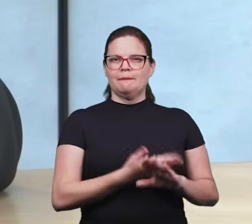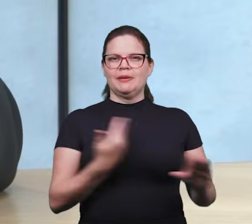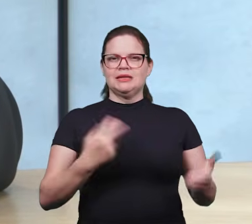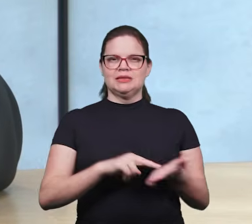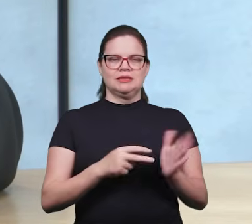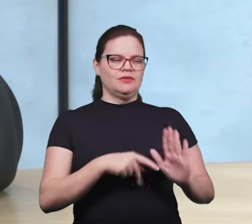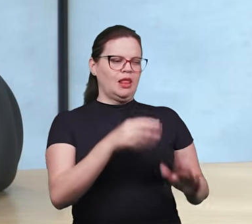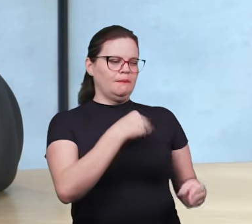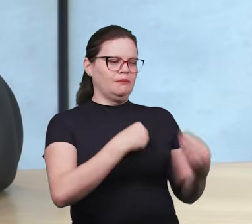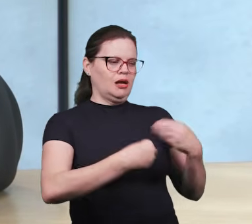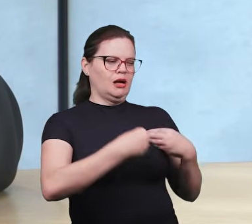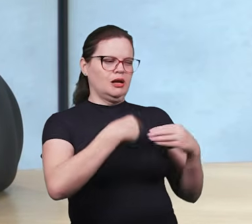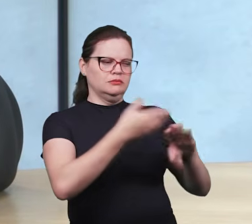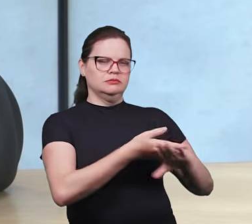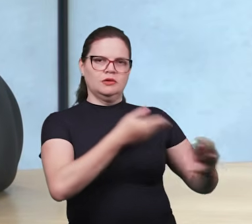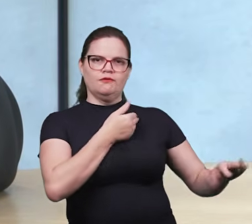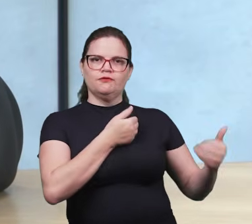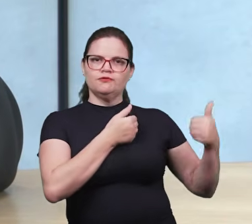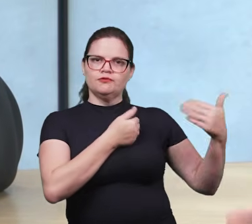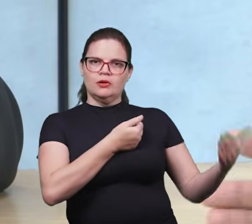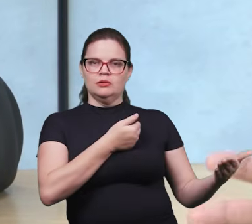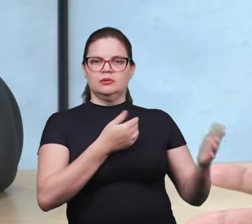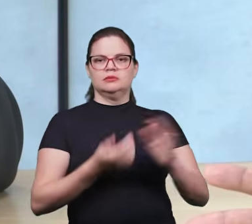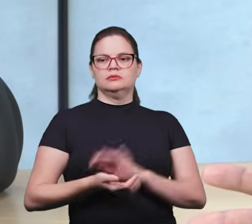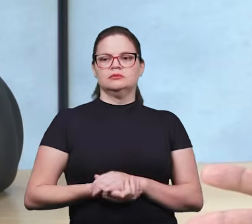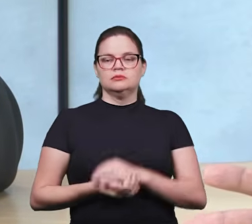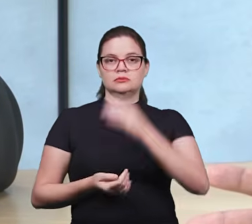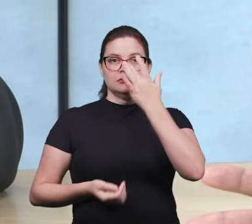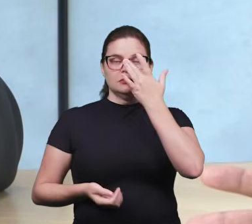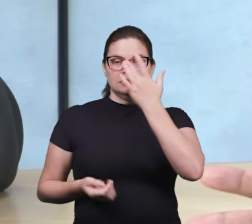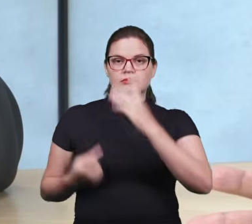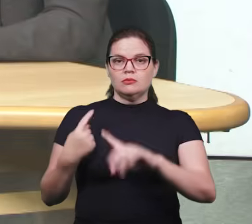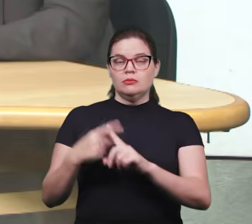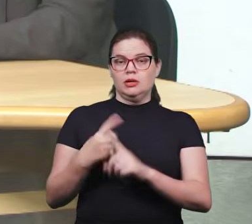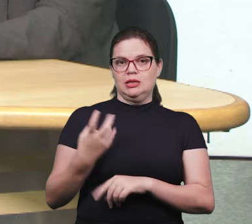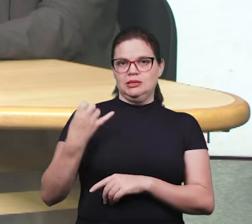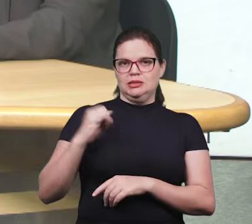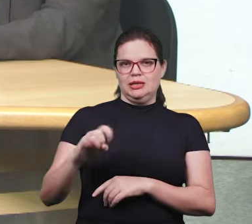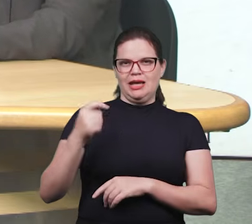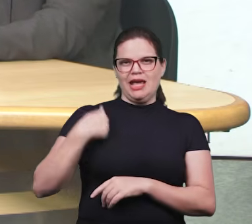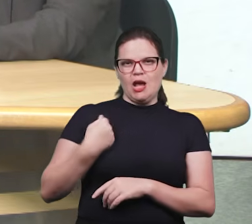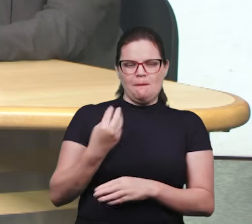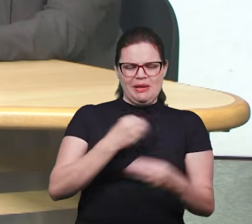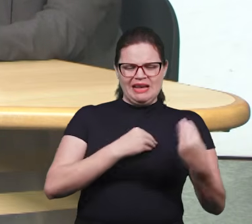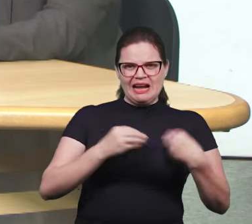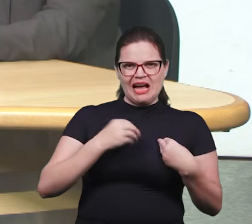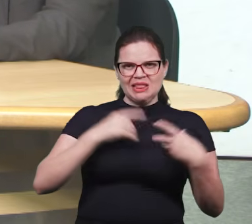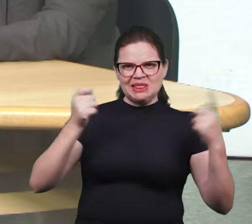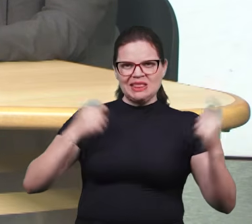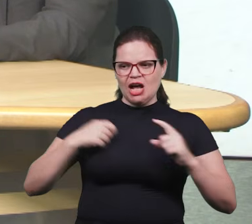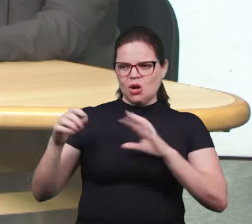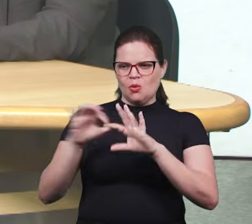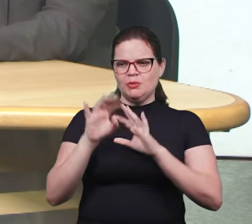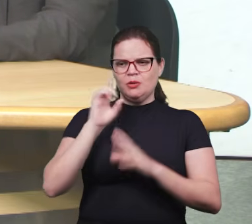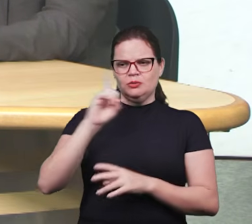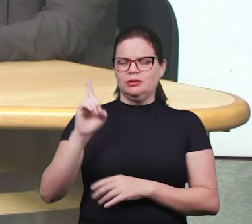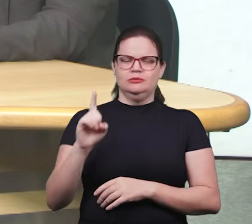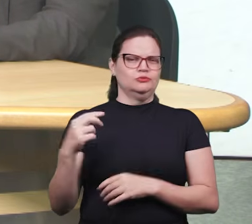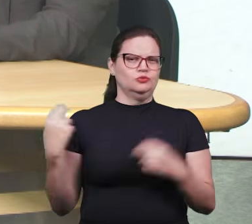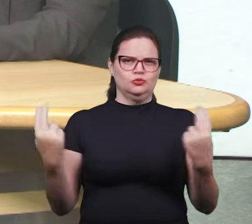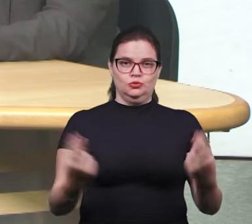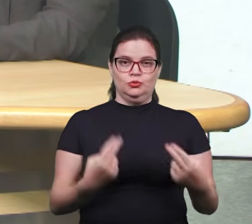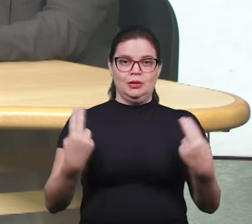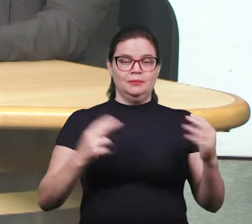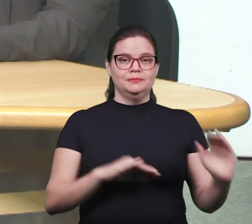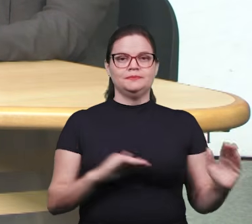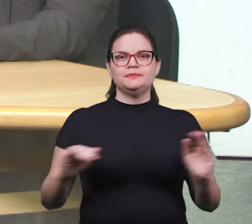separação das coisas lá de fora. Sem santificação ninguém verá a Deus. Ninguém verá o Senhor. Agora,